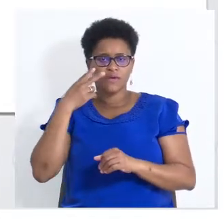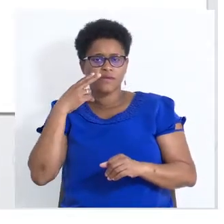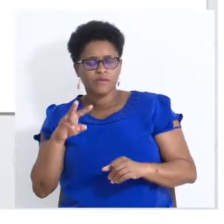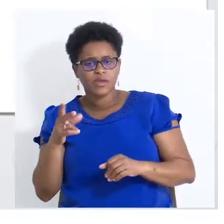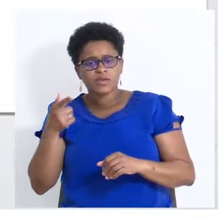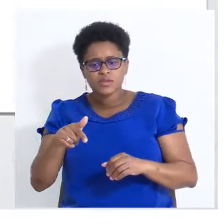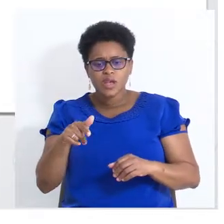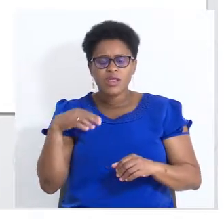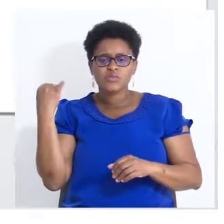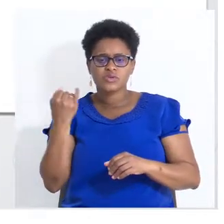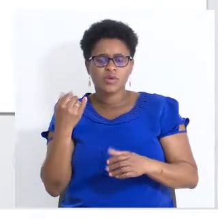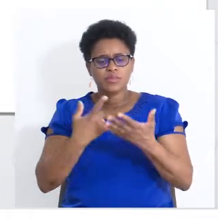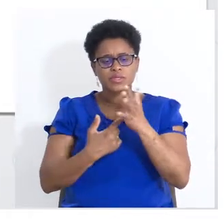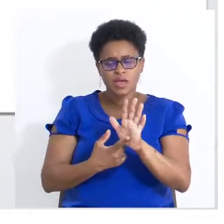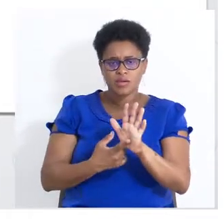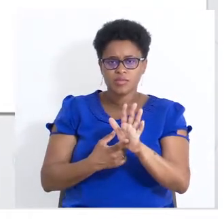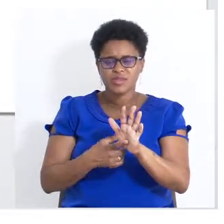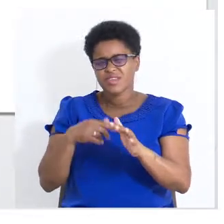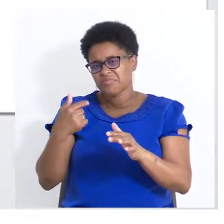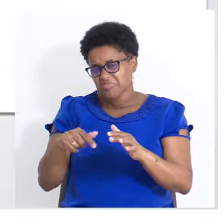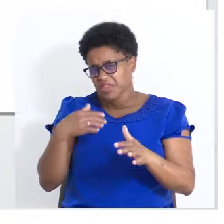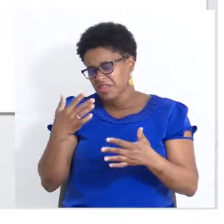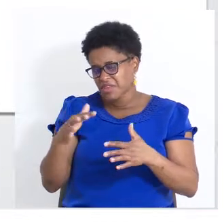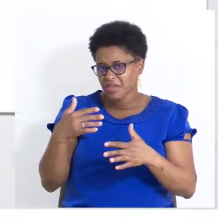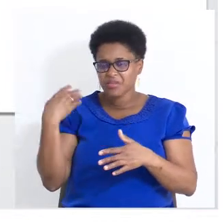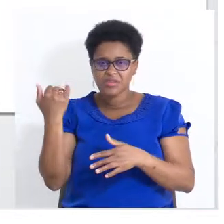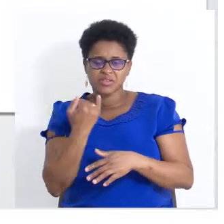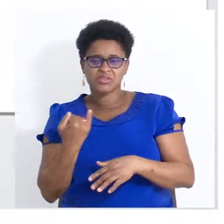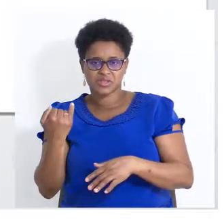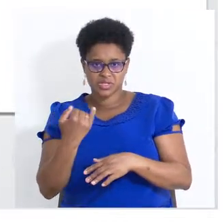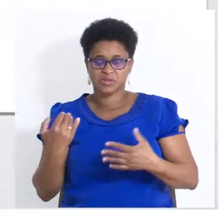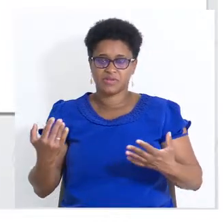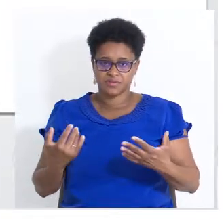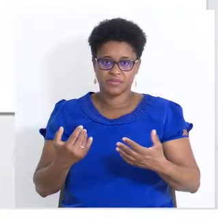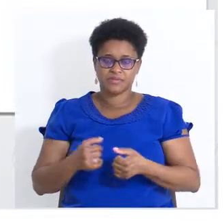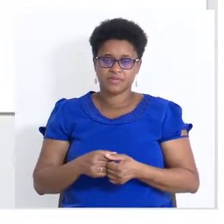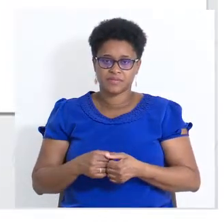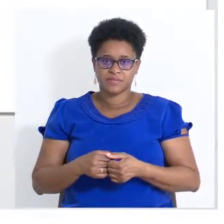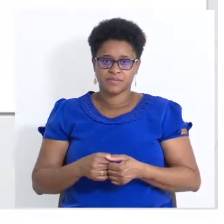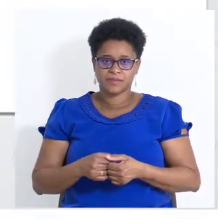institucional, vem de uma instituição. Por exemplo, há certas instituições ou